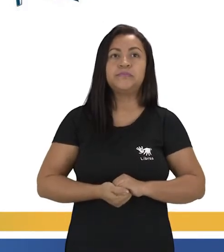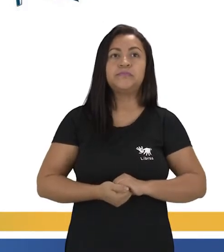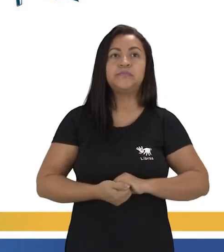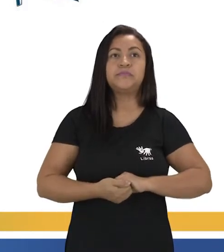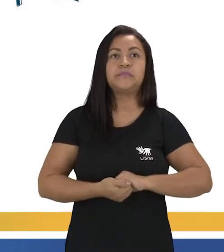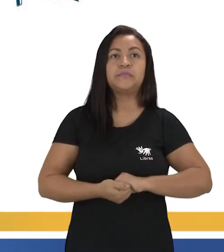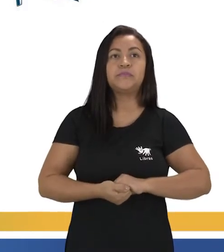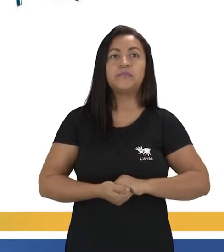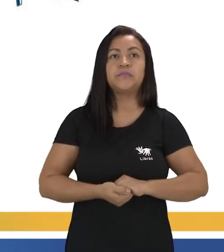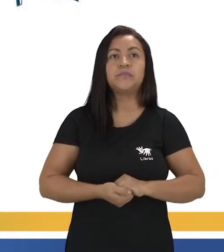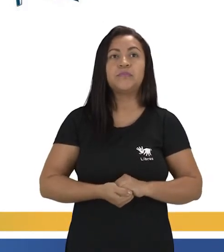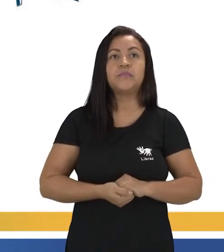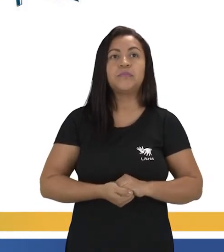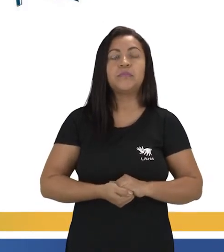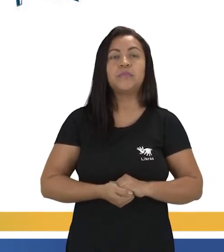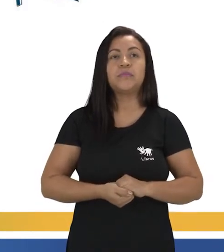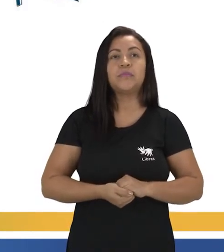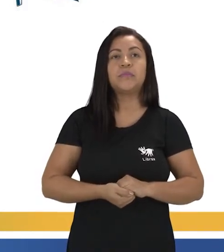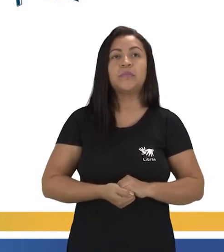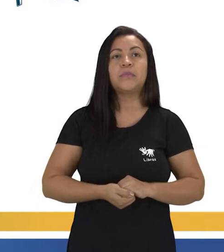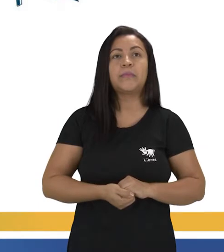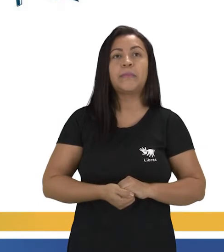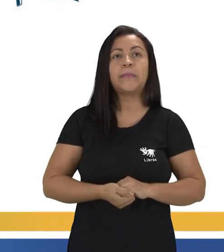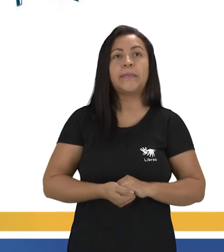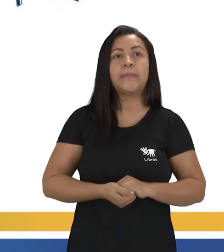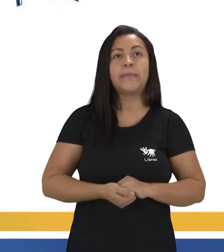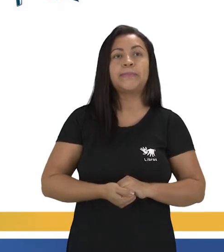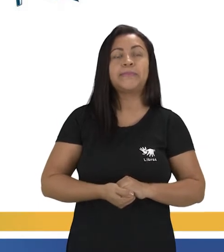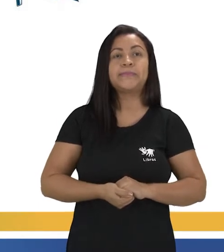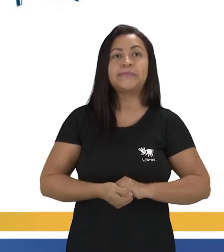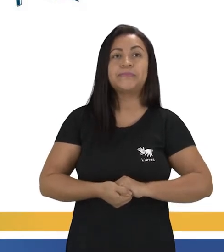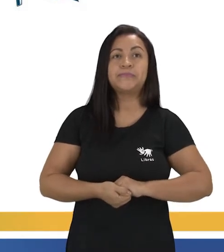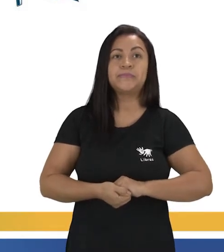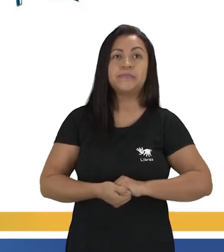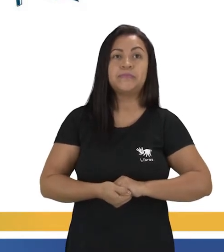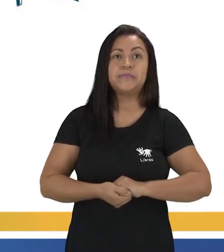she, até it, no caso de veterinário.